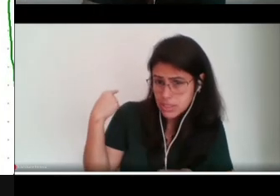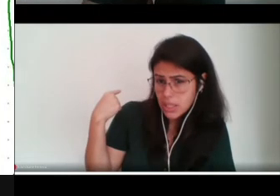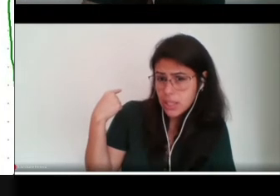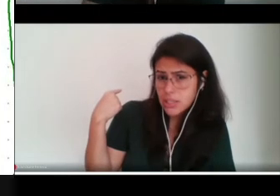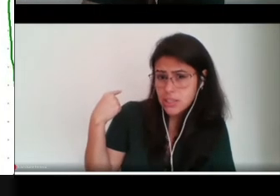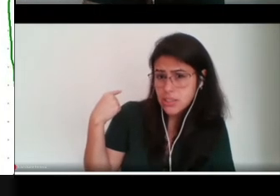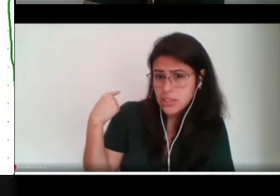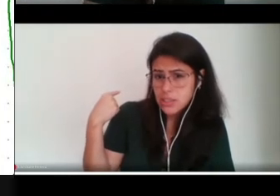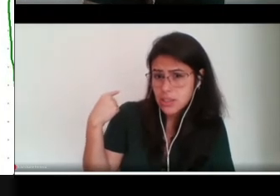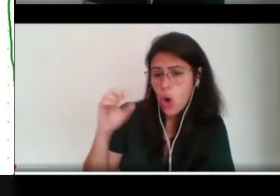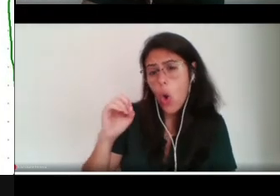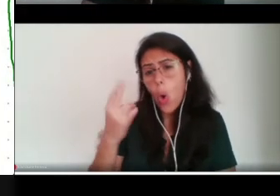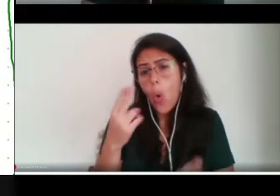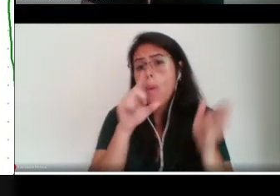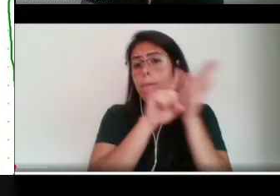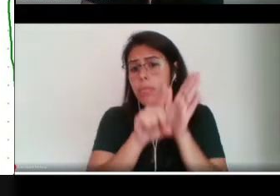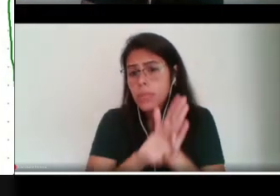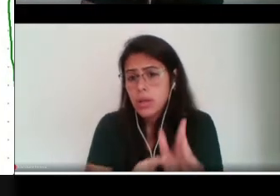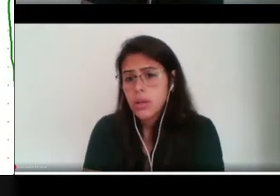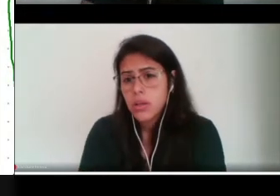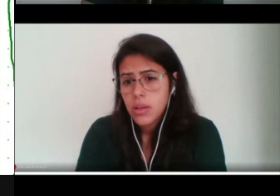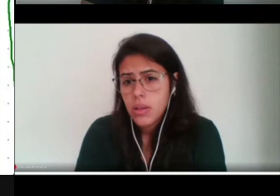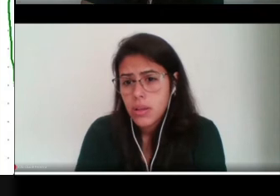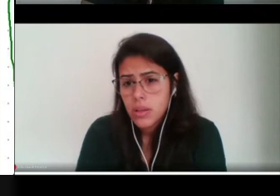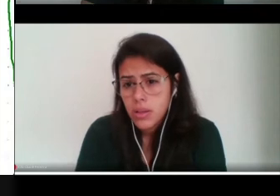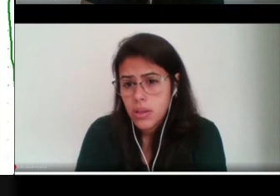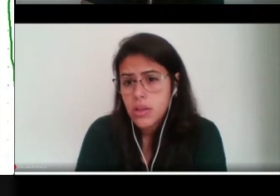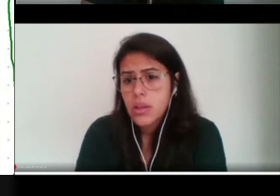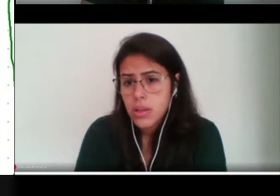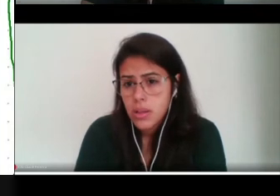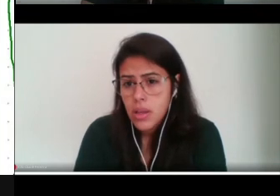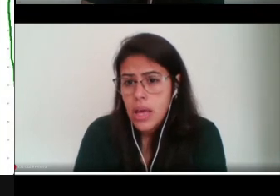Não, as atividades mesmo.